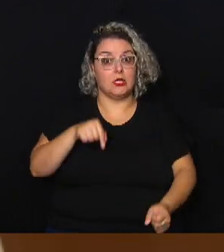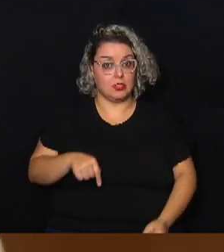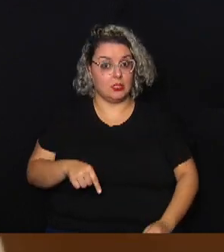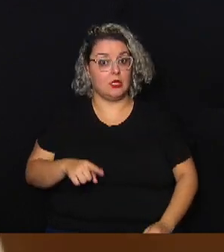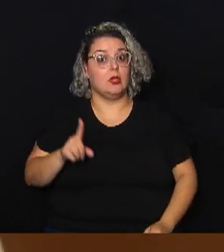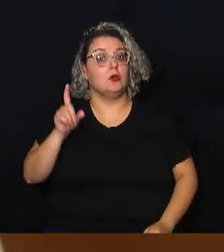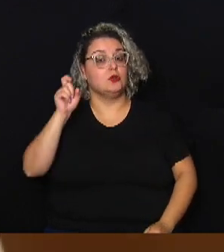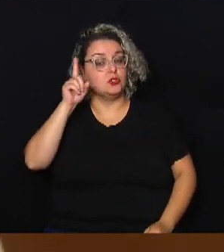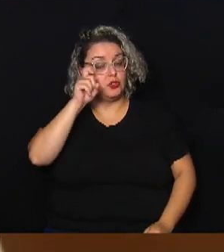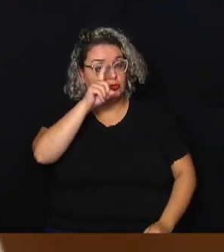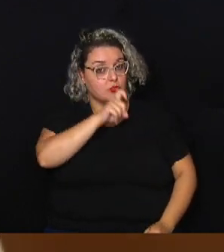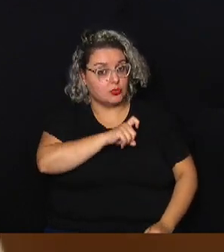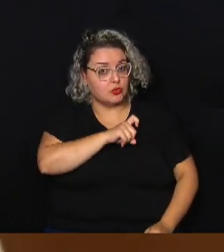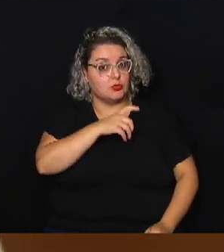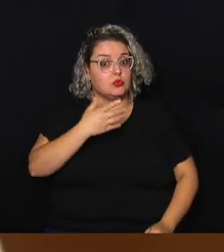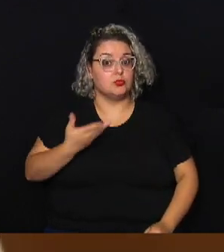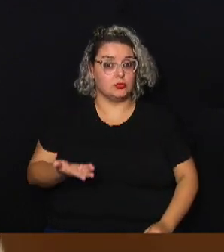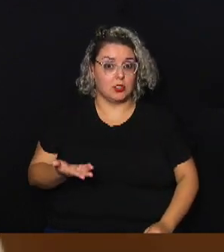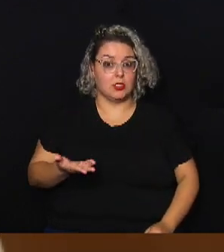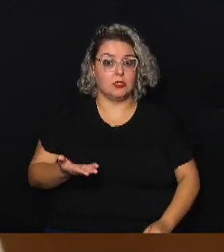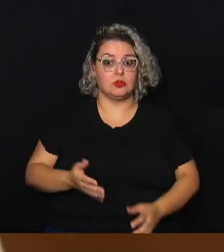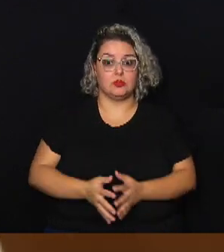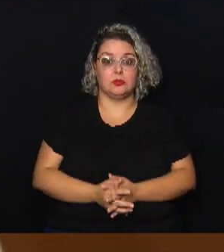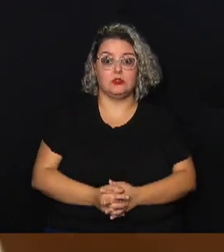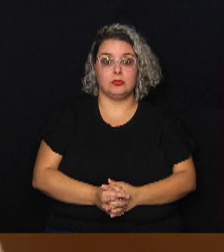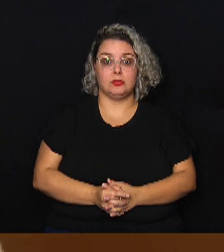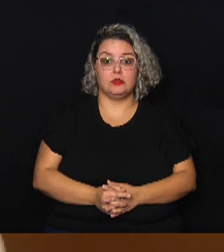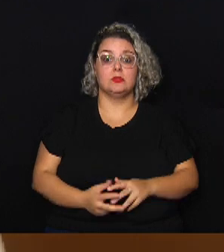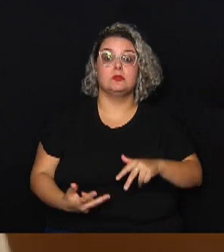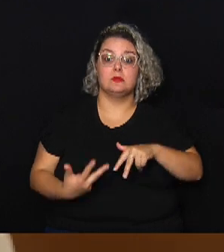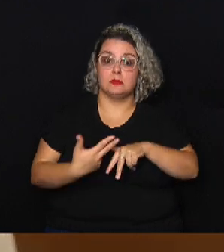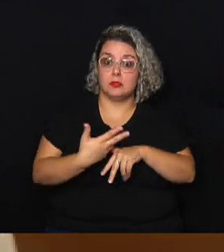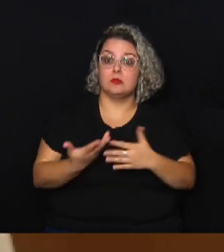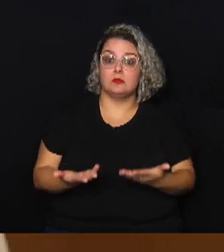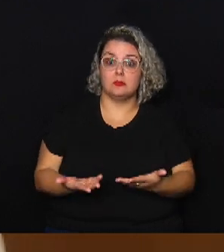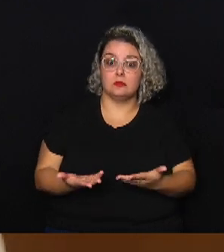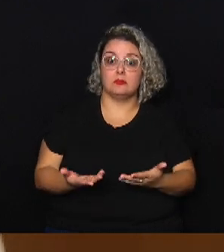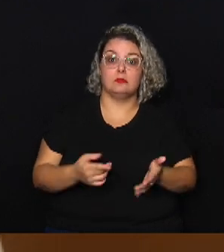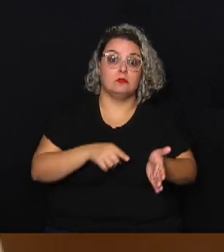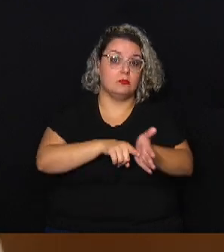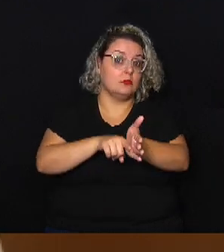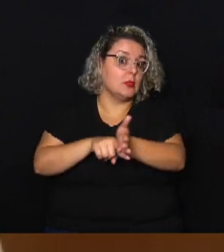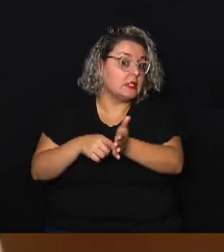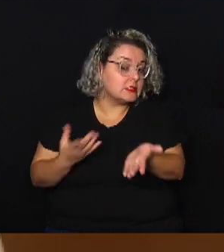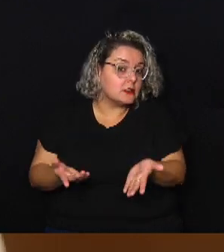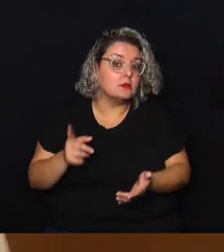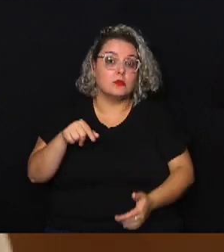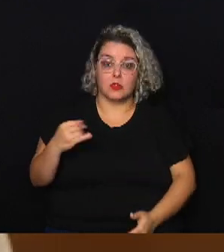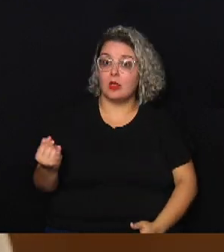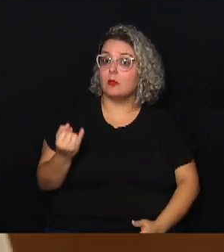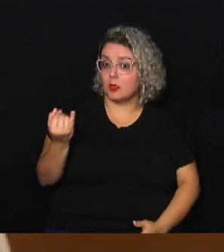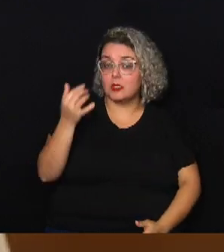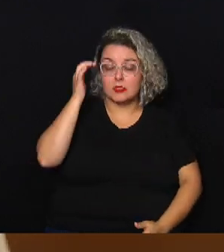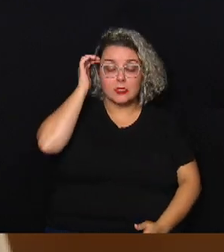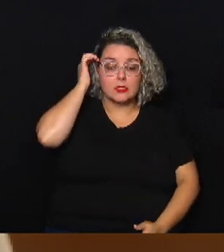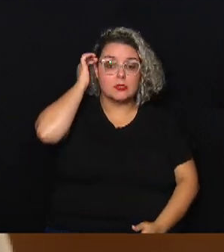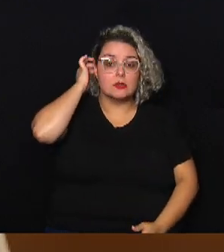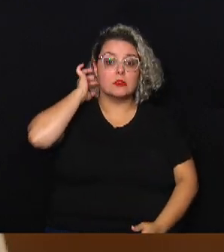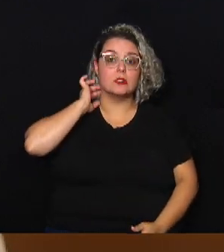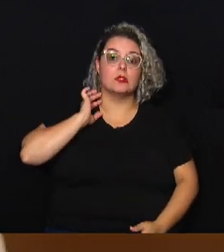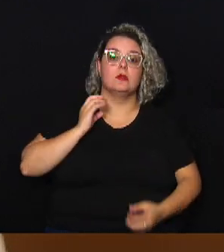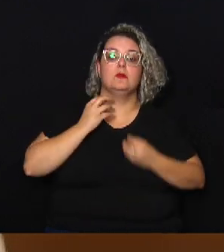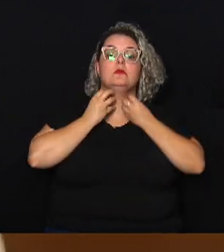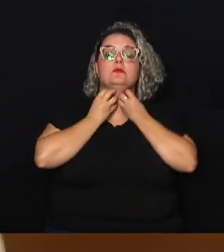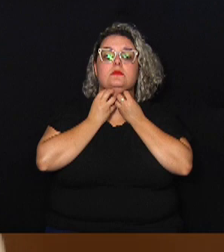complicação para essas cirurgias, a gente acaba pesquisando, porque é importante. A tireoide, eu gosto